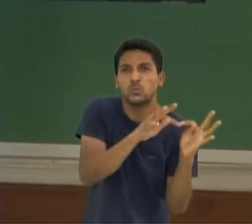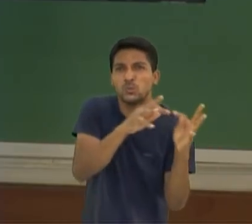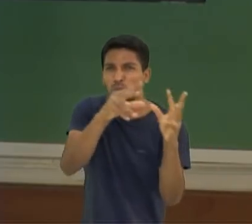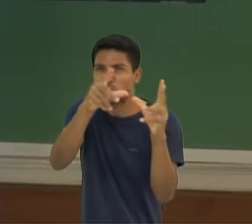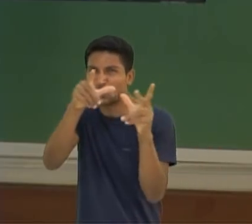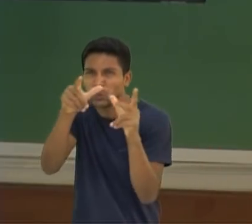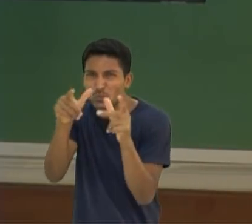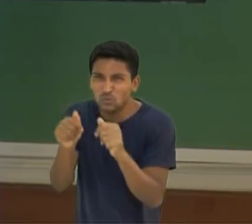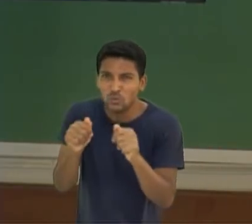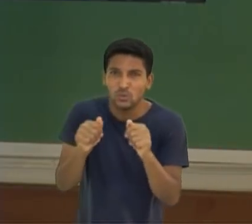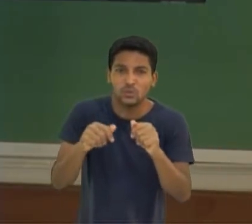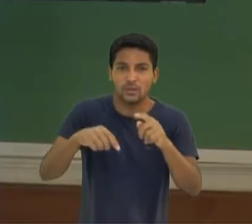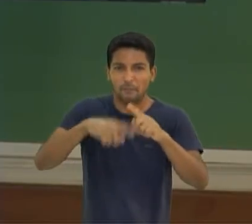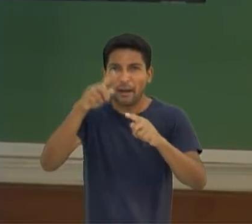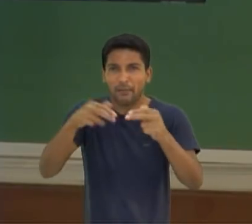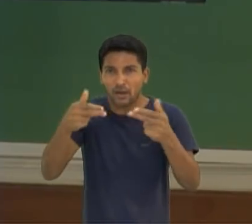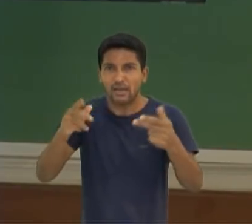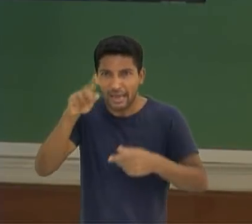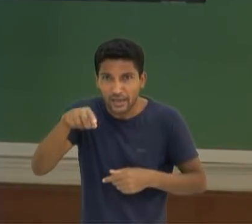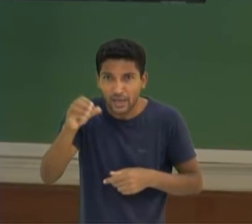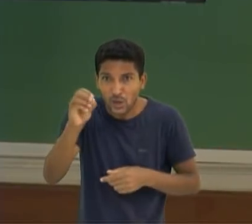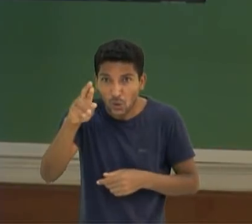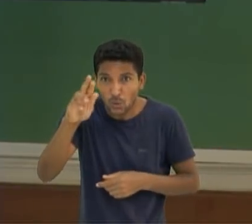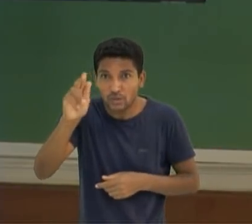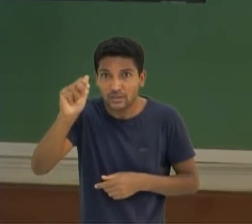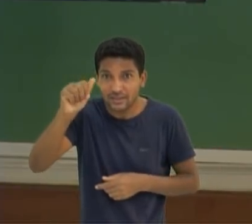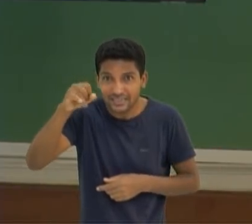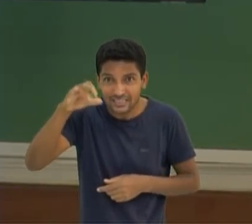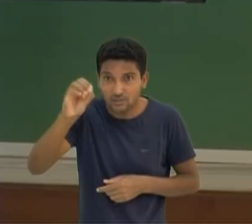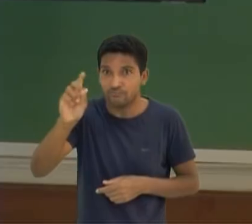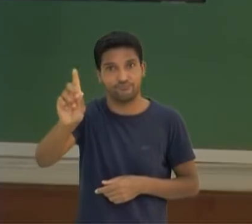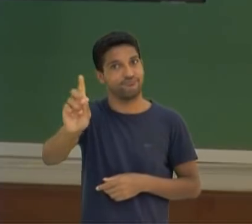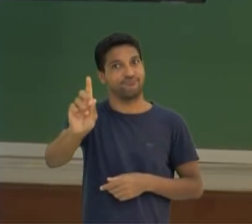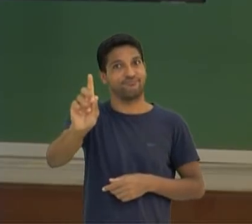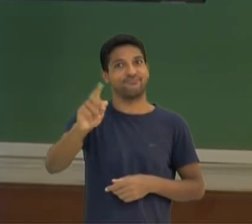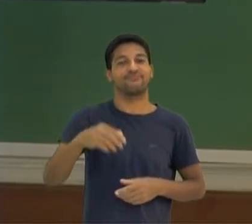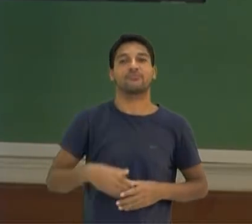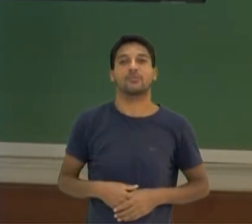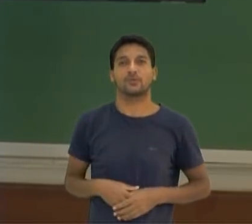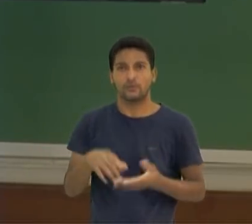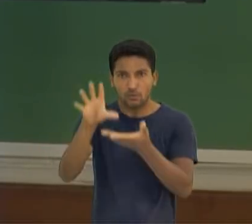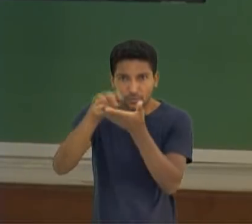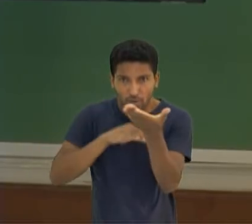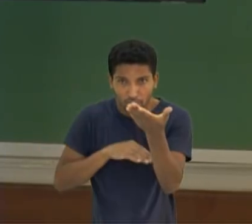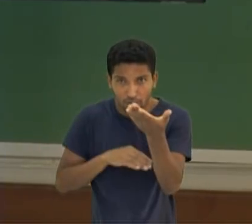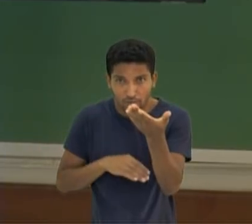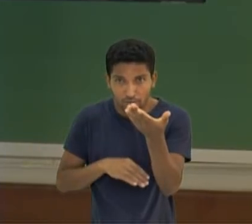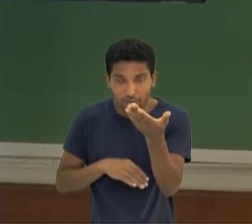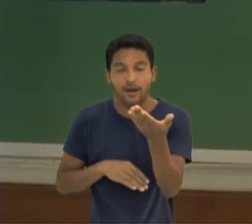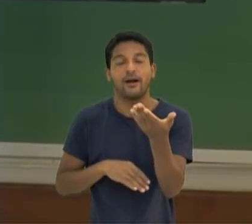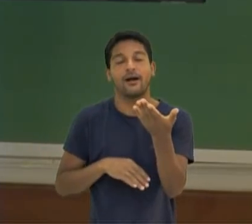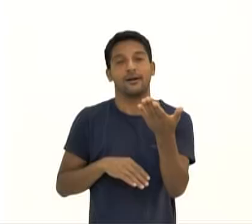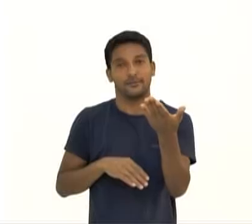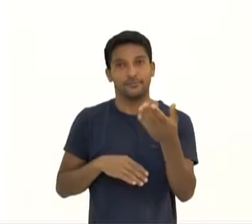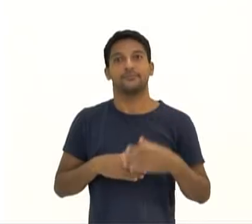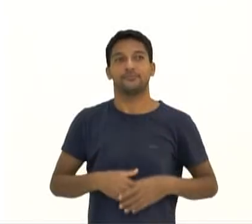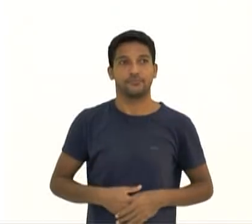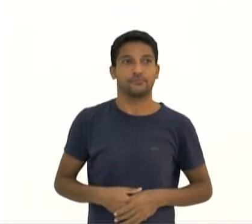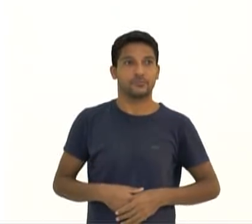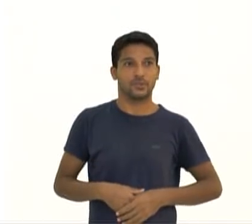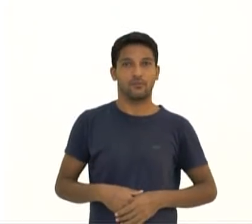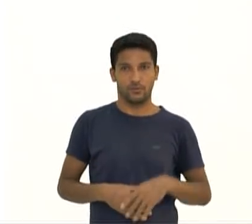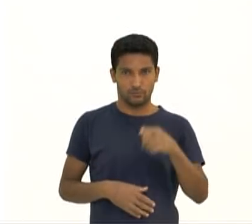orgânico. Beleza? Tranquilo? Anotou aí? Eu espero que sim, hein, galera. É, tá aqui embaixo, né? Nem